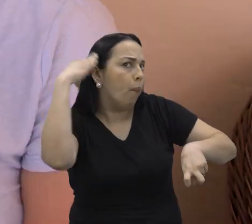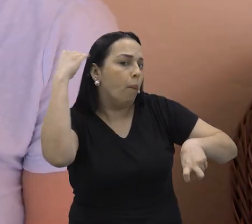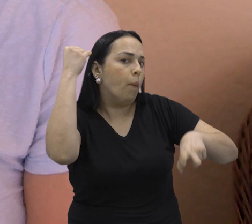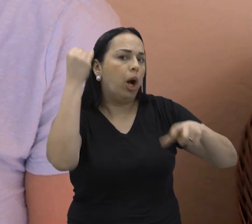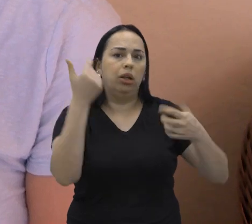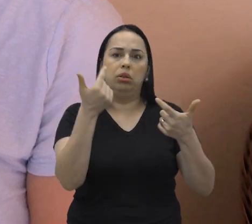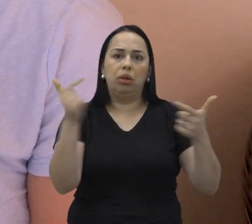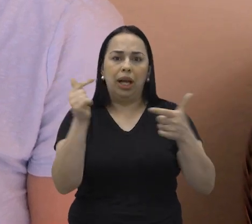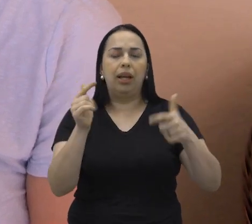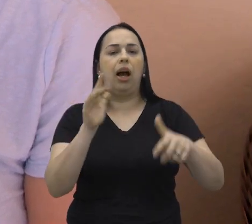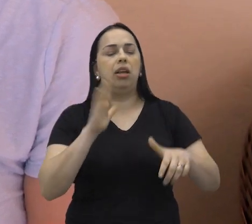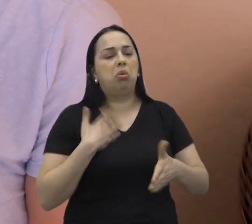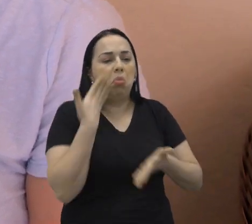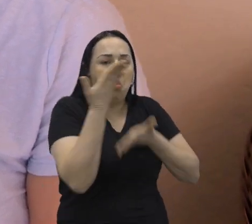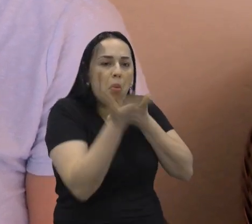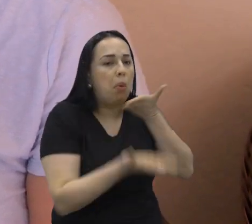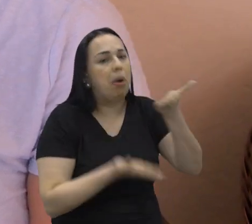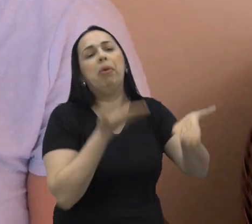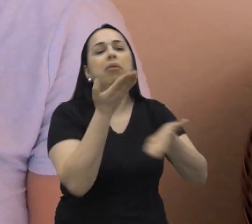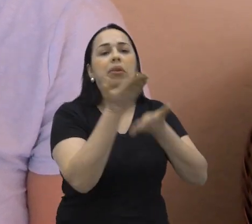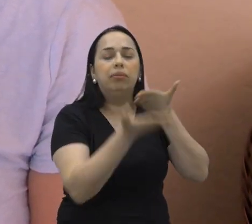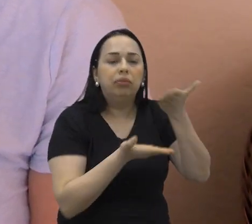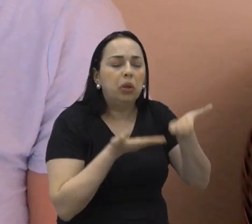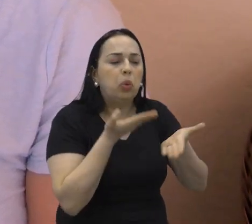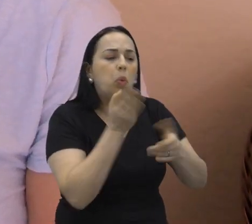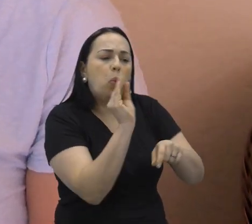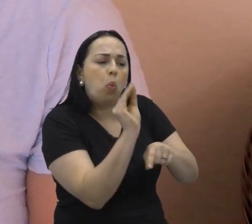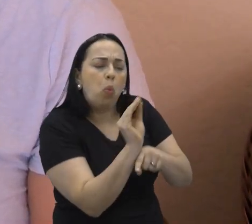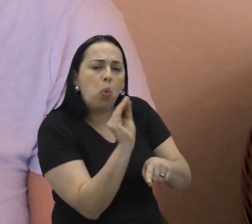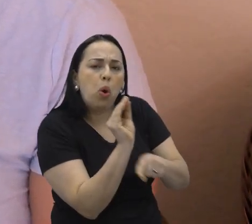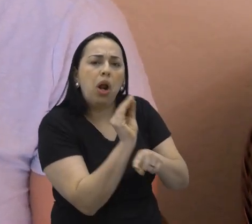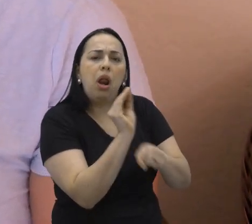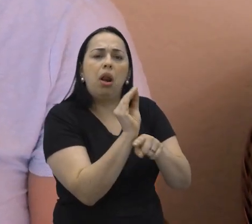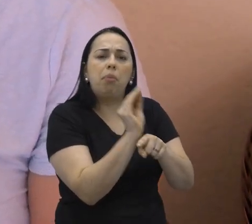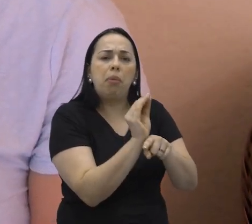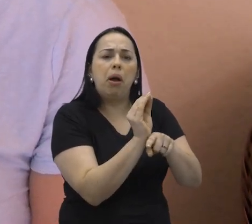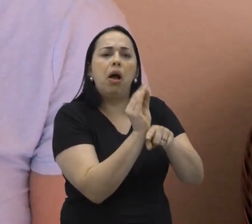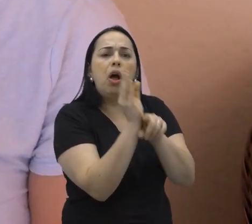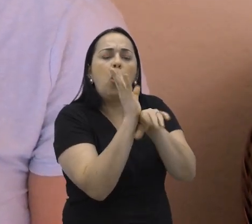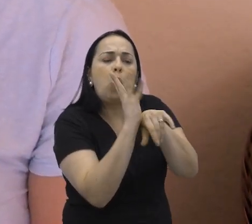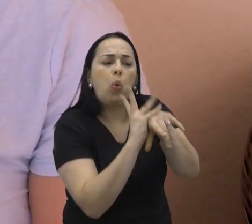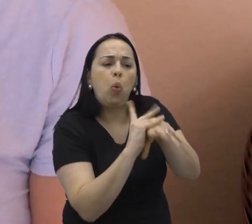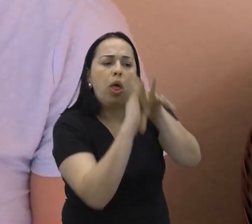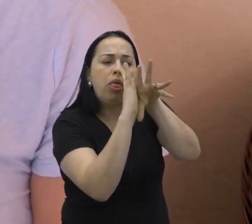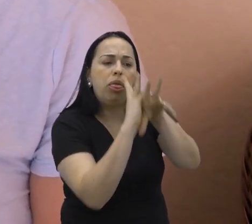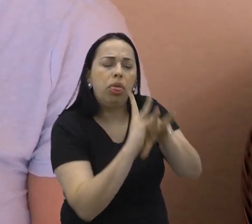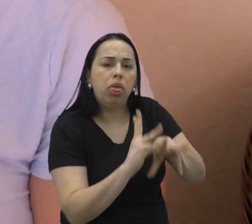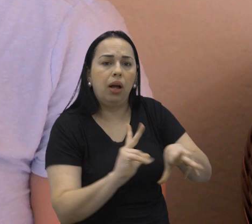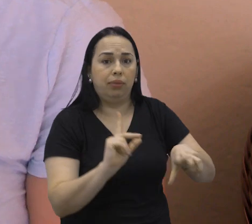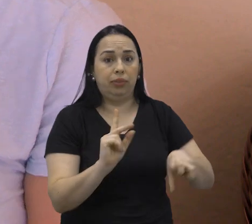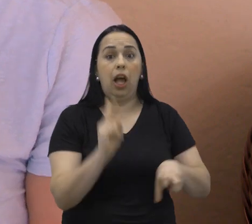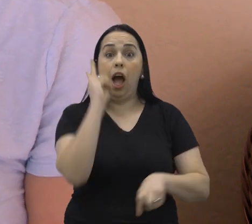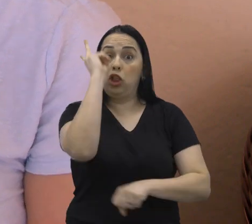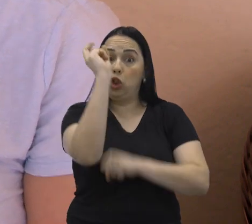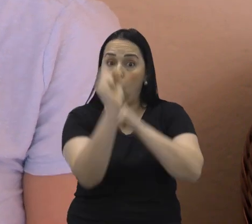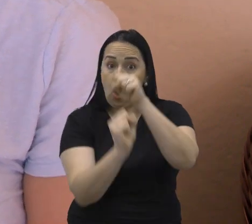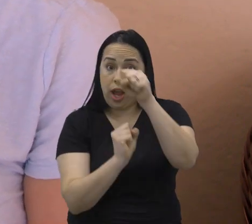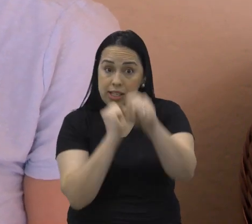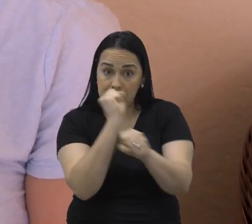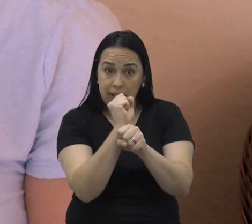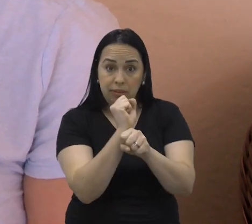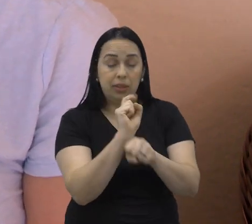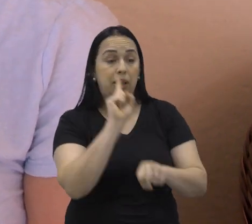Taubaté. Veio sem pelo aqui nessa parte do rosto. A gente começou a tratar ela, cuidar dela, né, para que essas